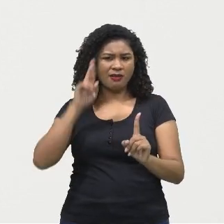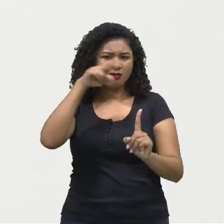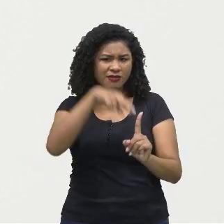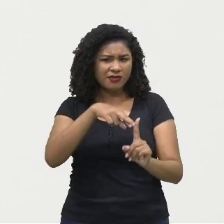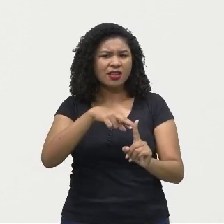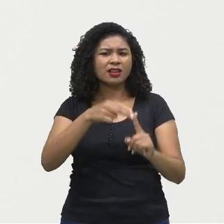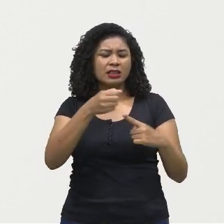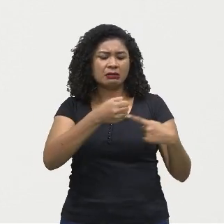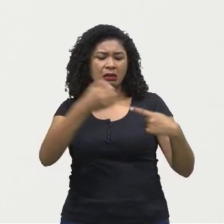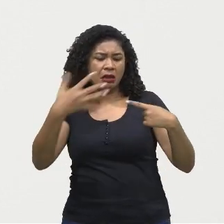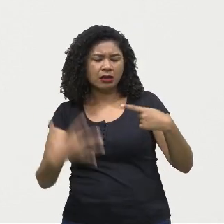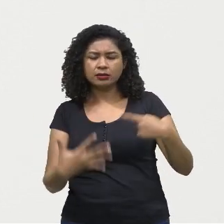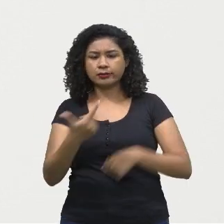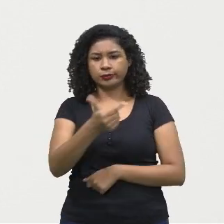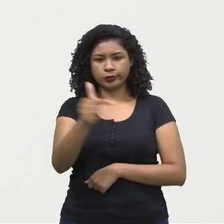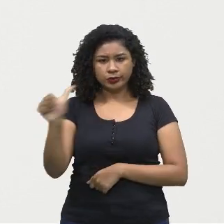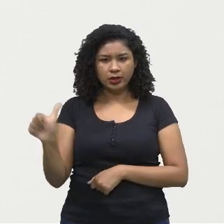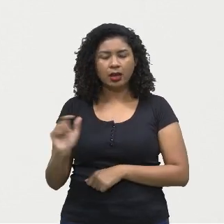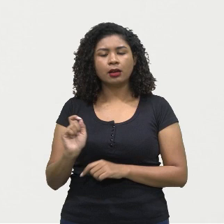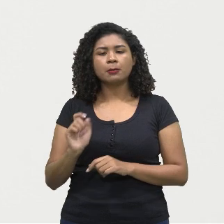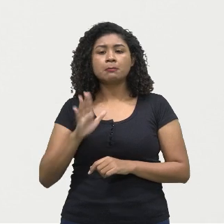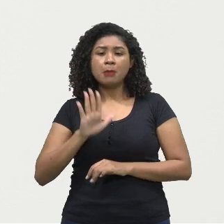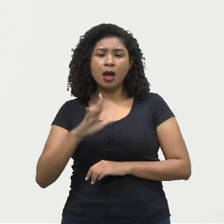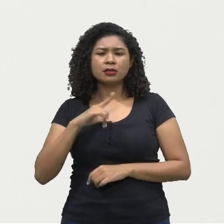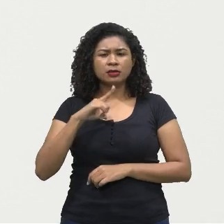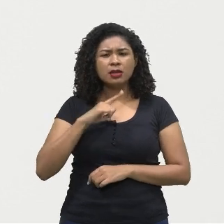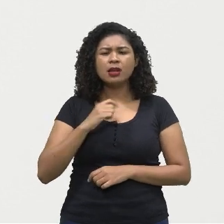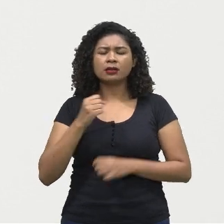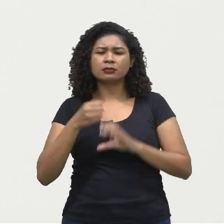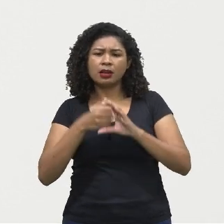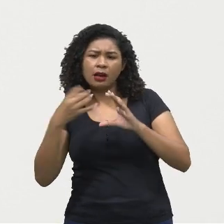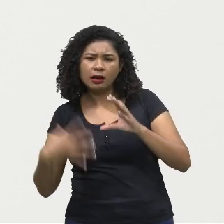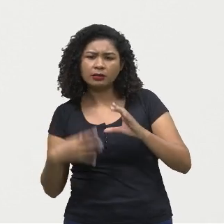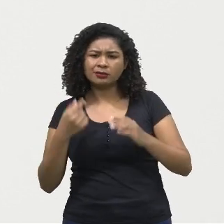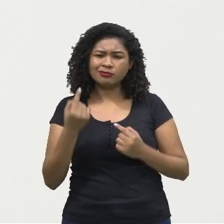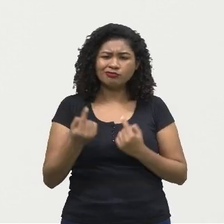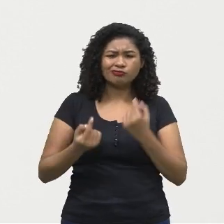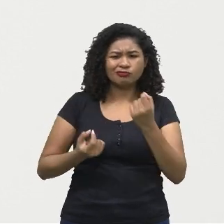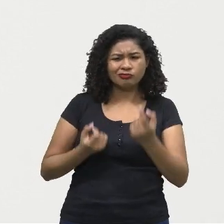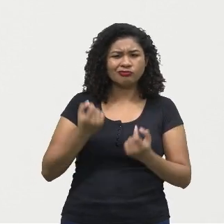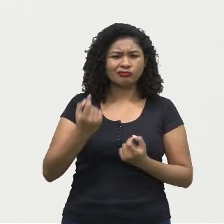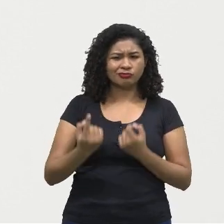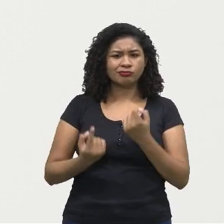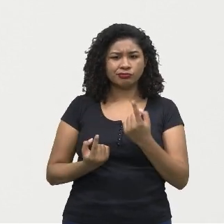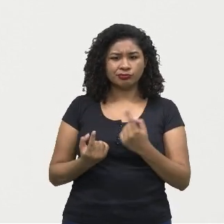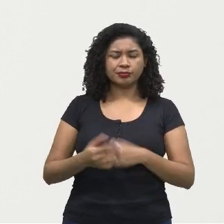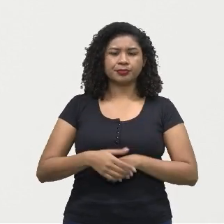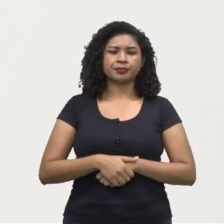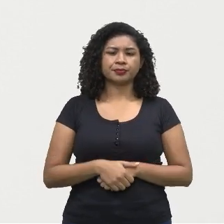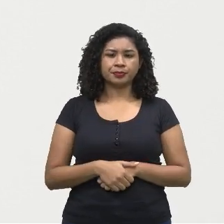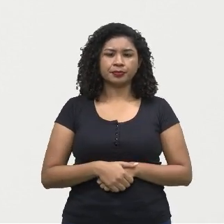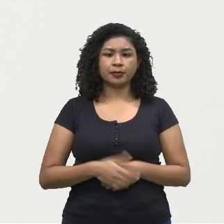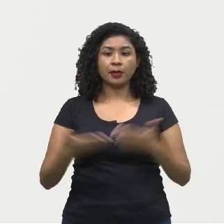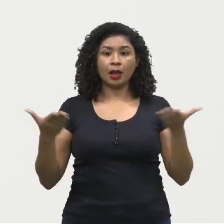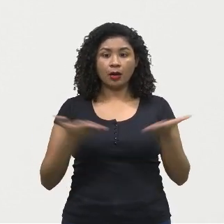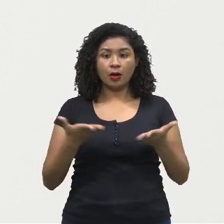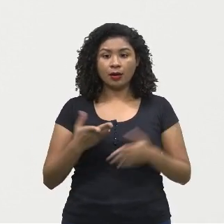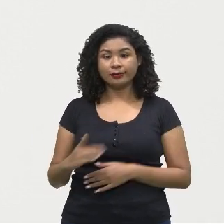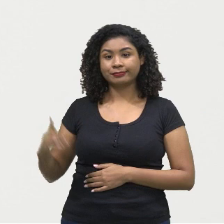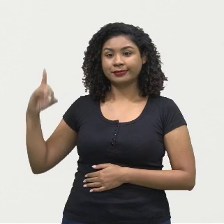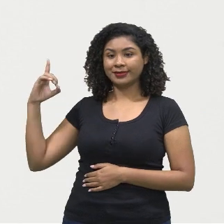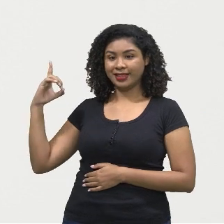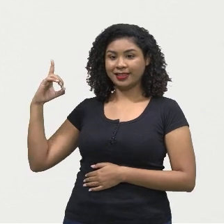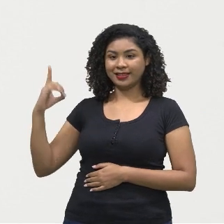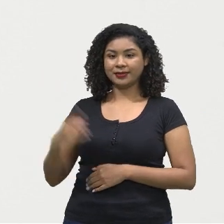descrição, embora, né, você possa encontrar uma outra característica. Vamos então para a letra